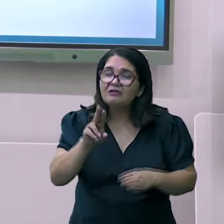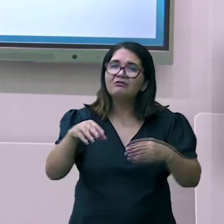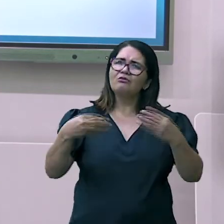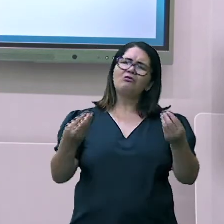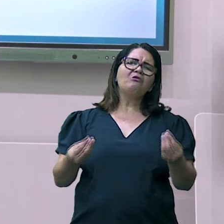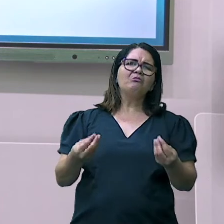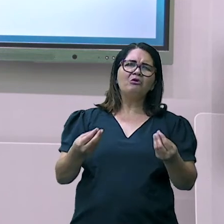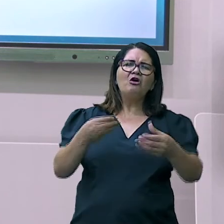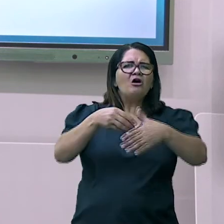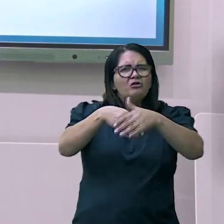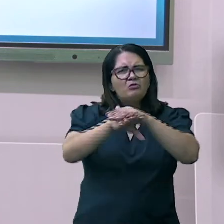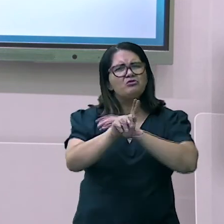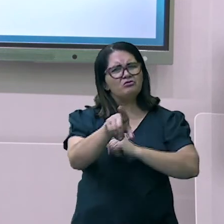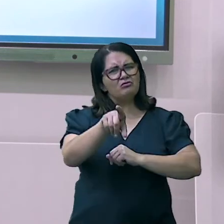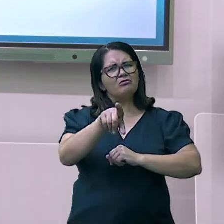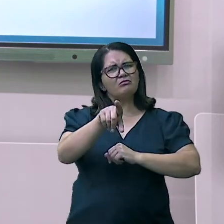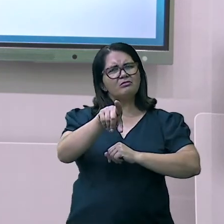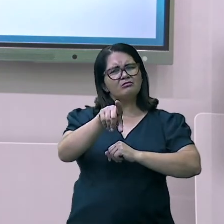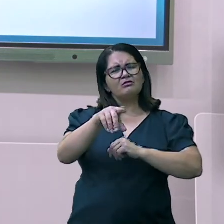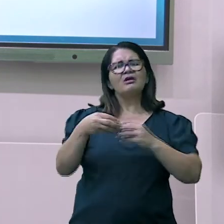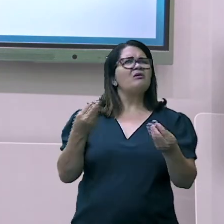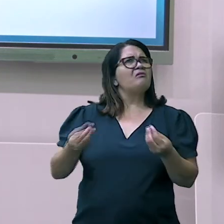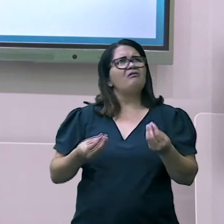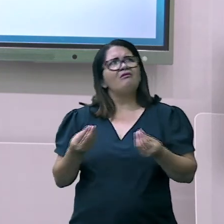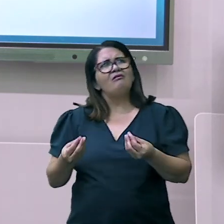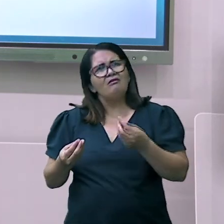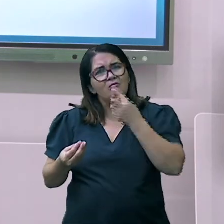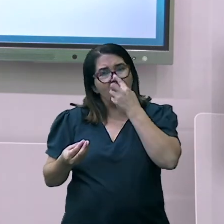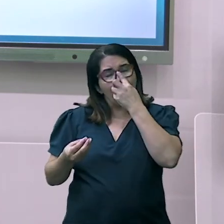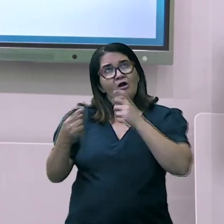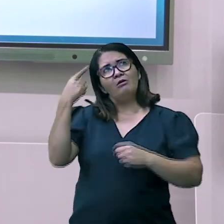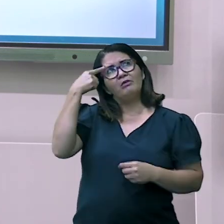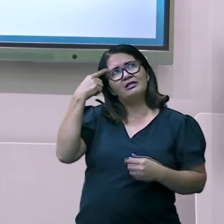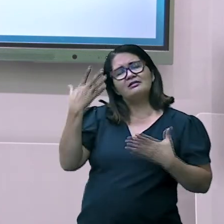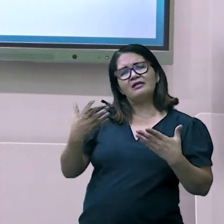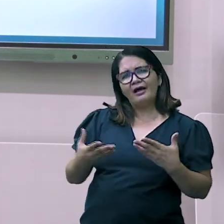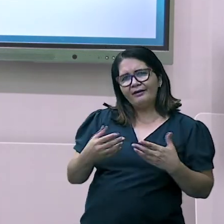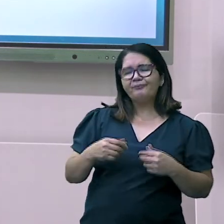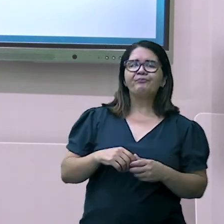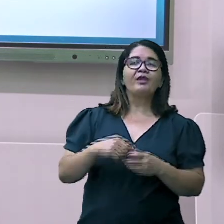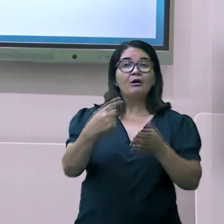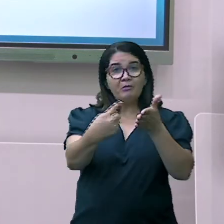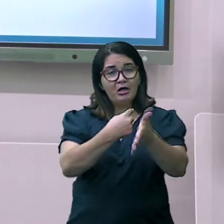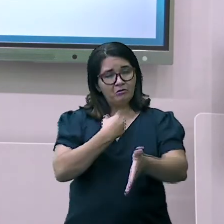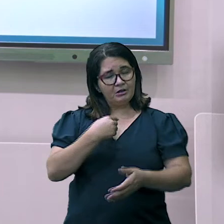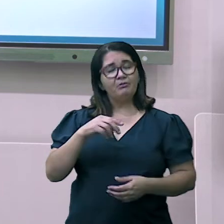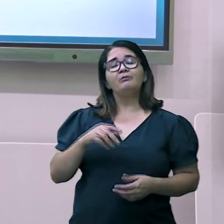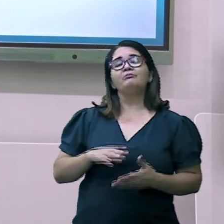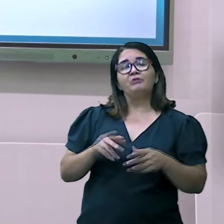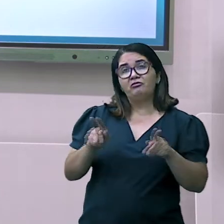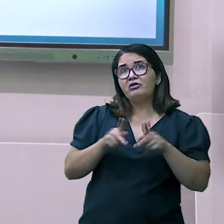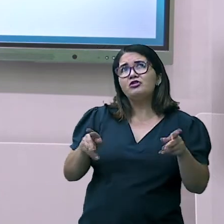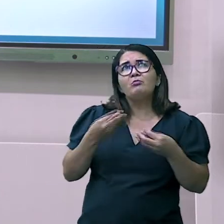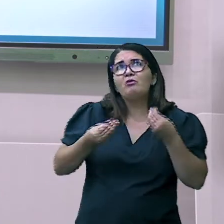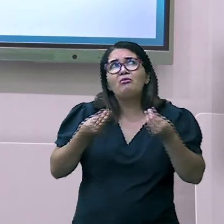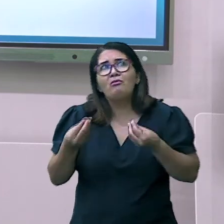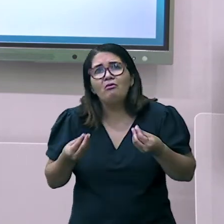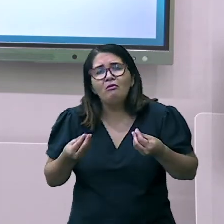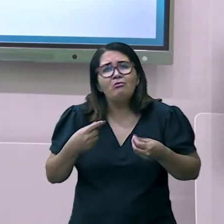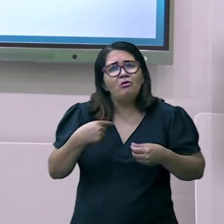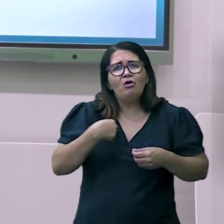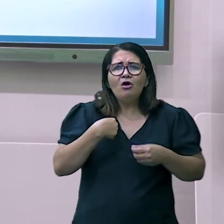Ah, professora, mas como isso pode ajudar na preservação do meio ambiente? Pode ajudar e